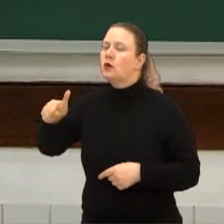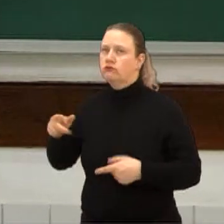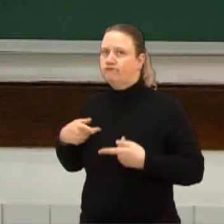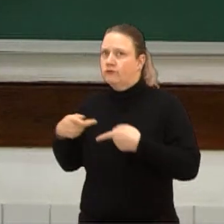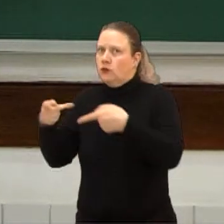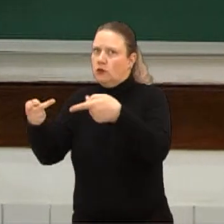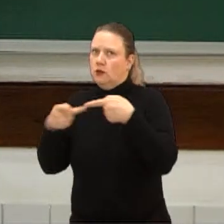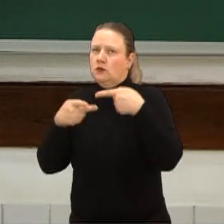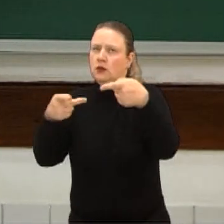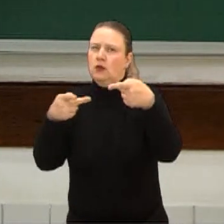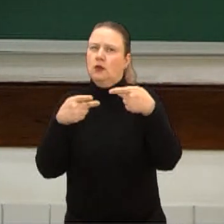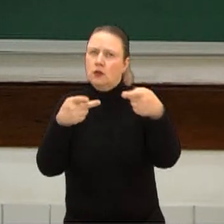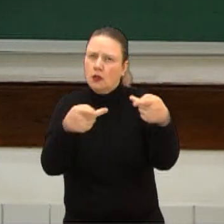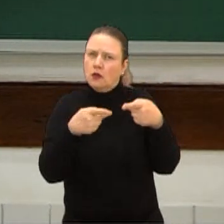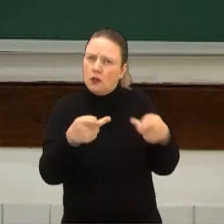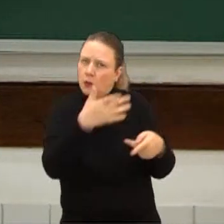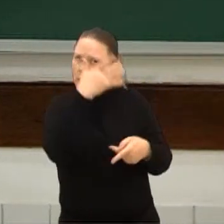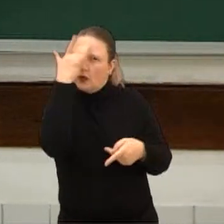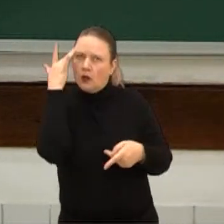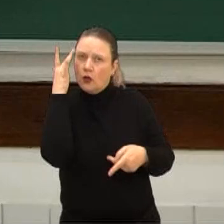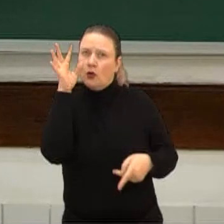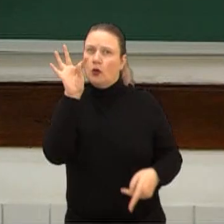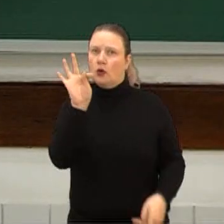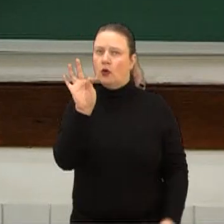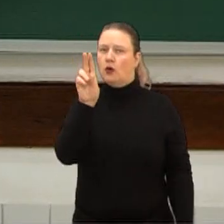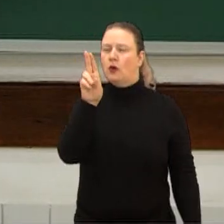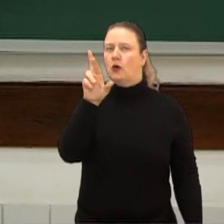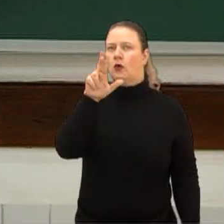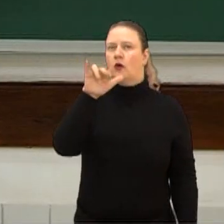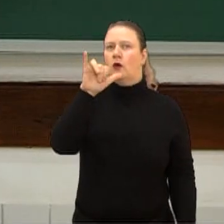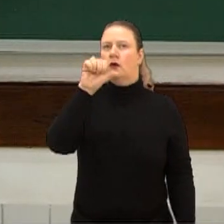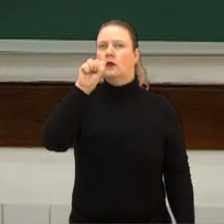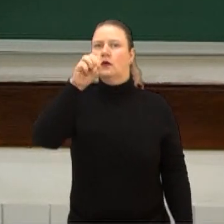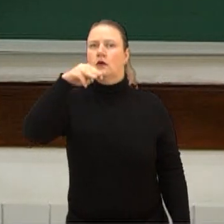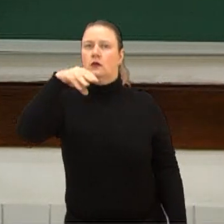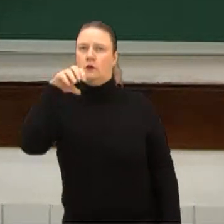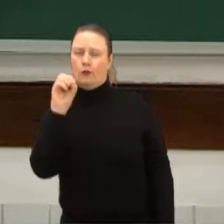um destaque muito grande, no aspecto ligado a principalmente